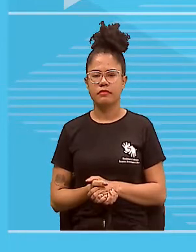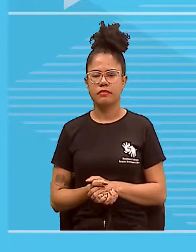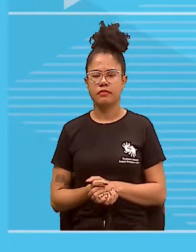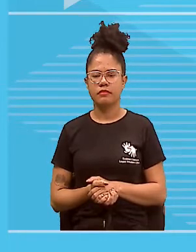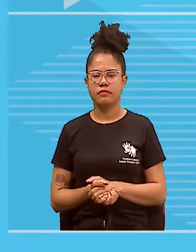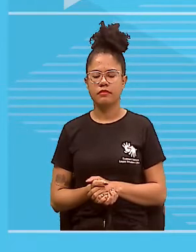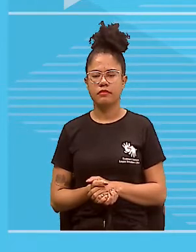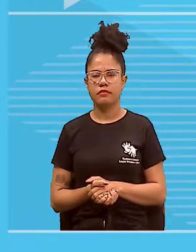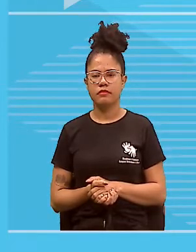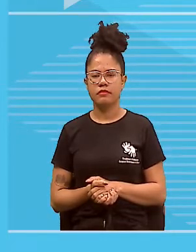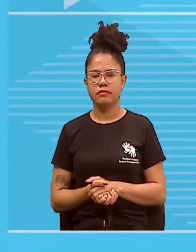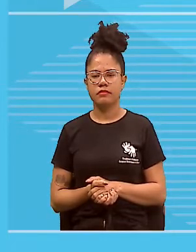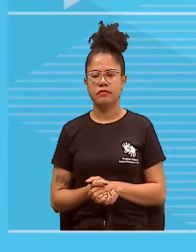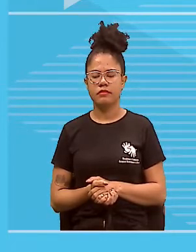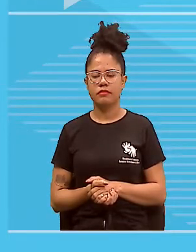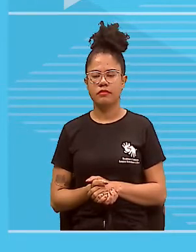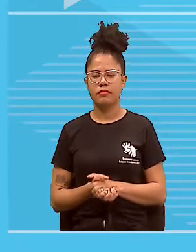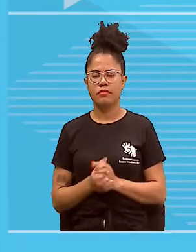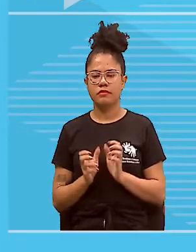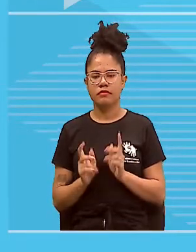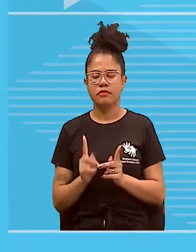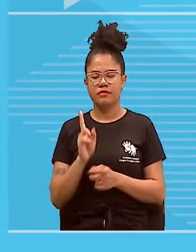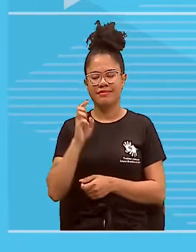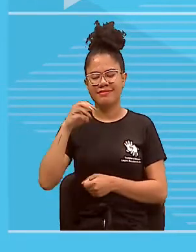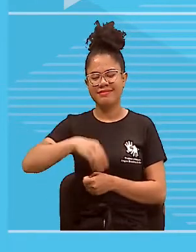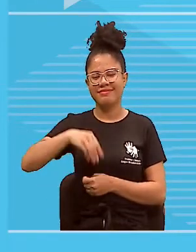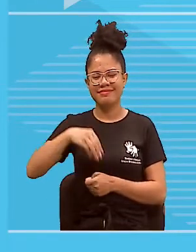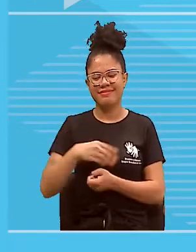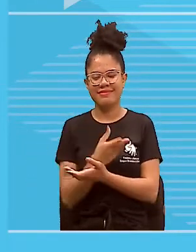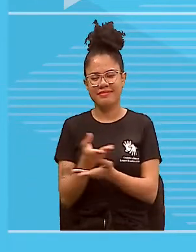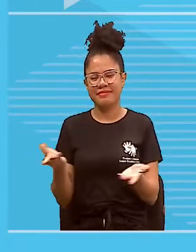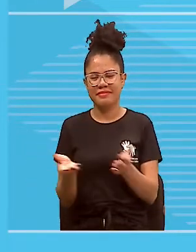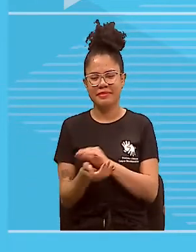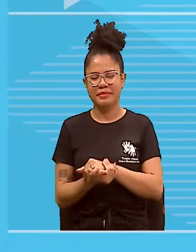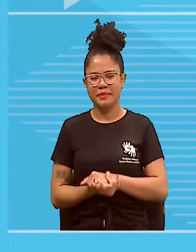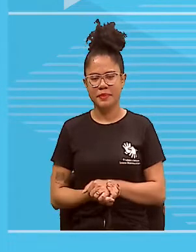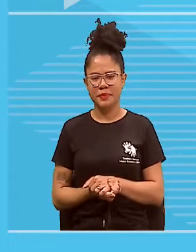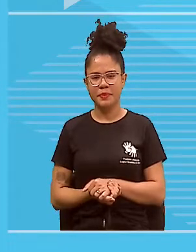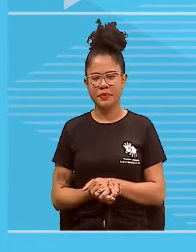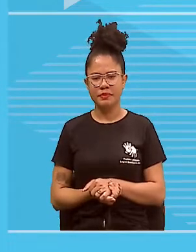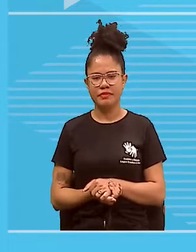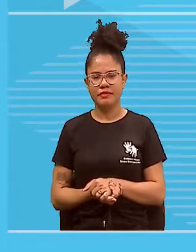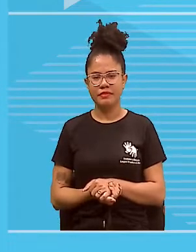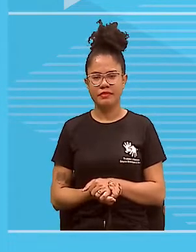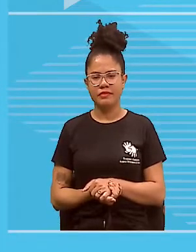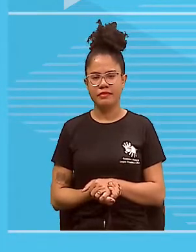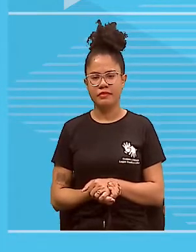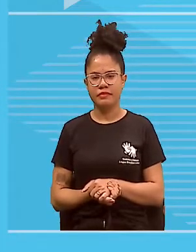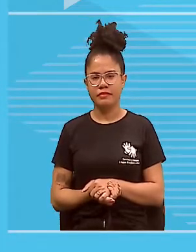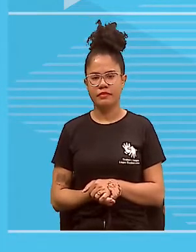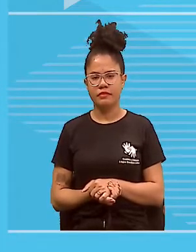de boa na lagoa deixando um real na tela por favor italiano